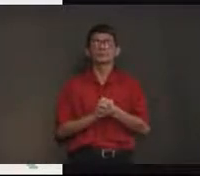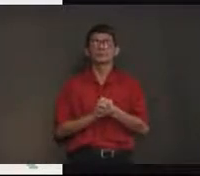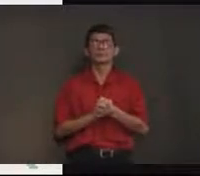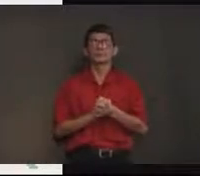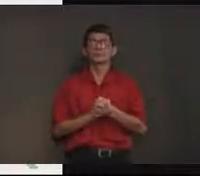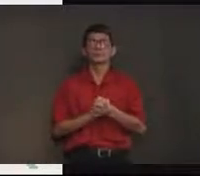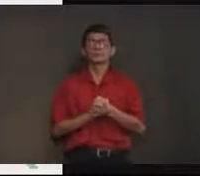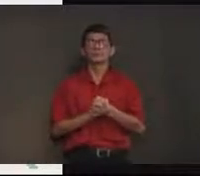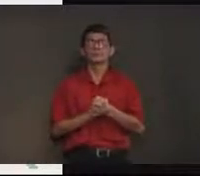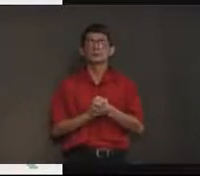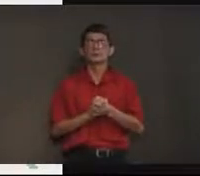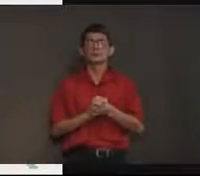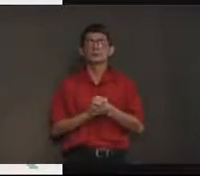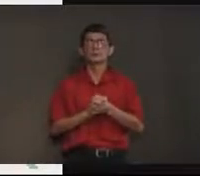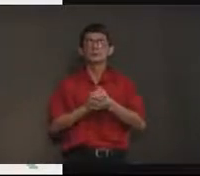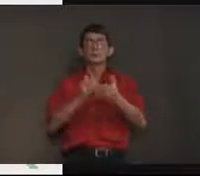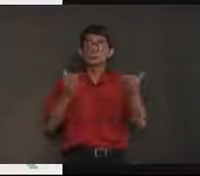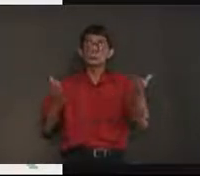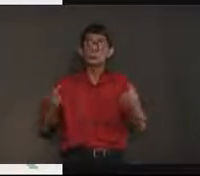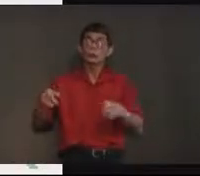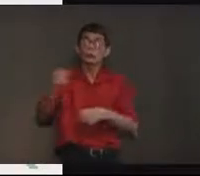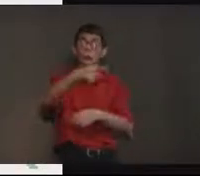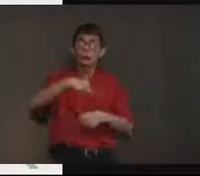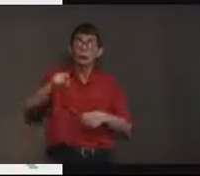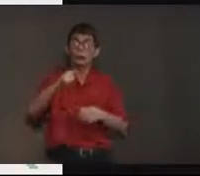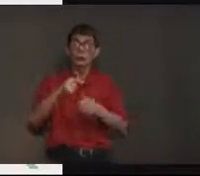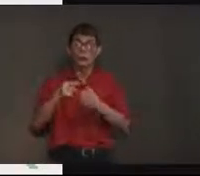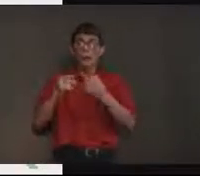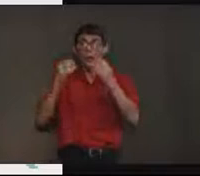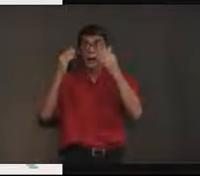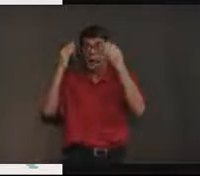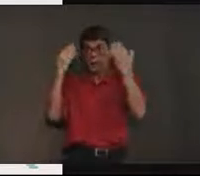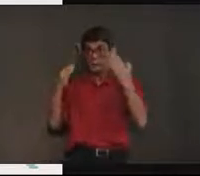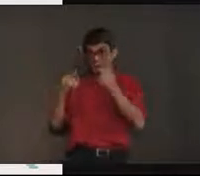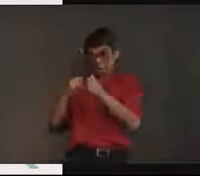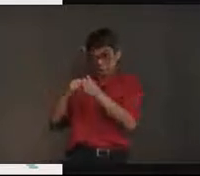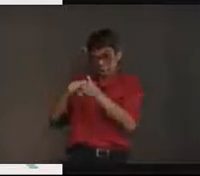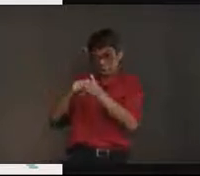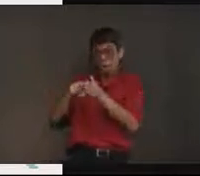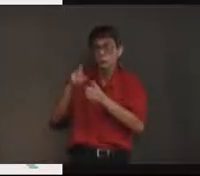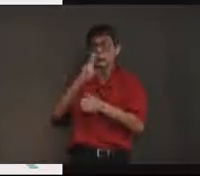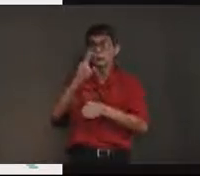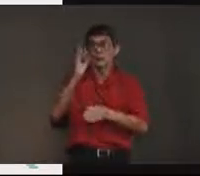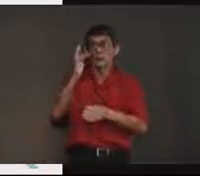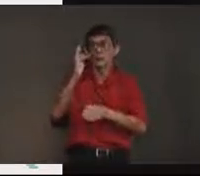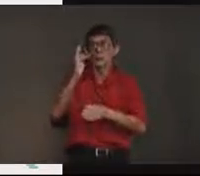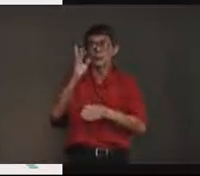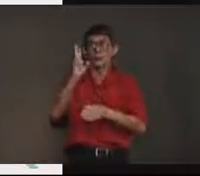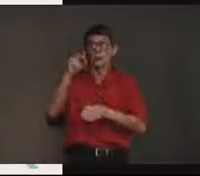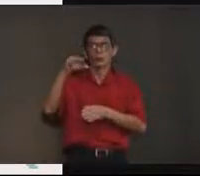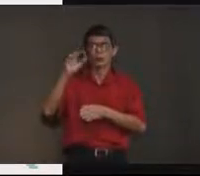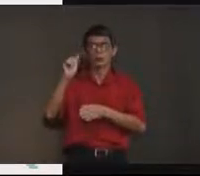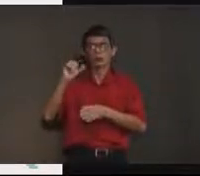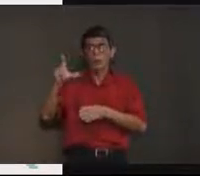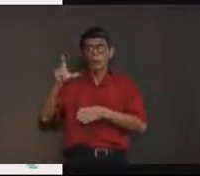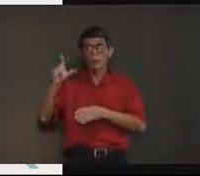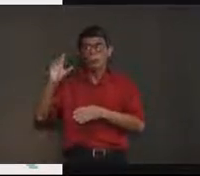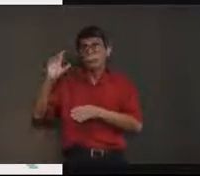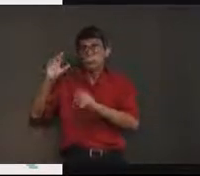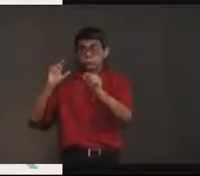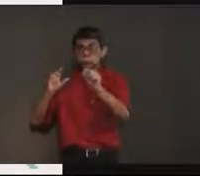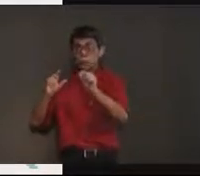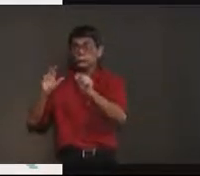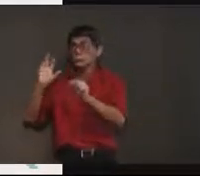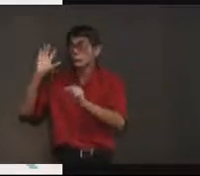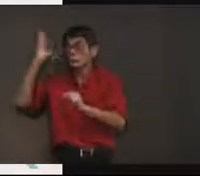gente o que a gente passou que a gente chama em análise funcional de solução fraca do problema não é uma solução. A ponto do